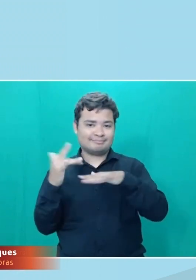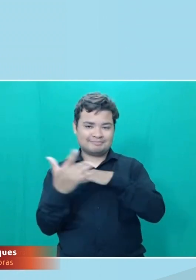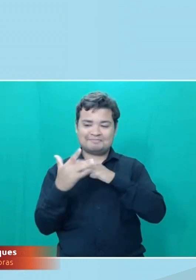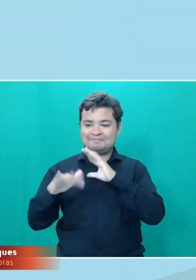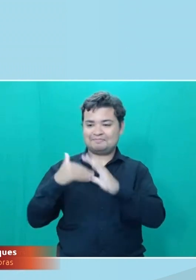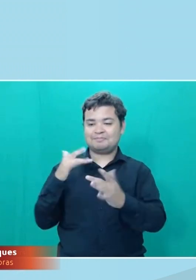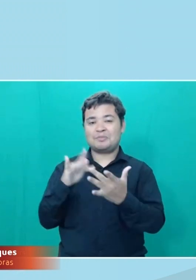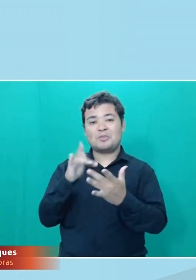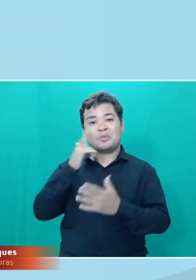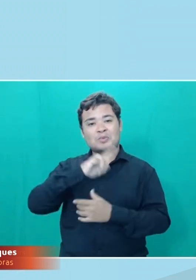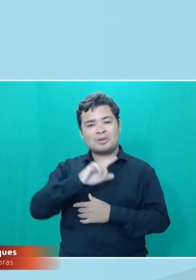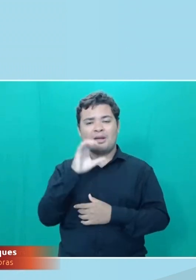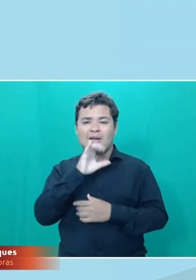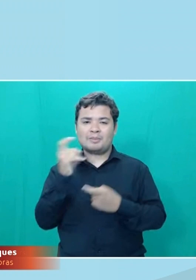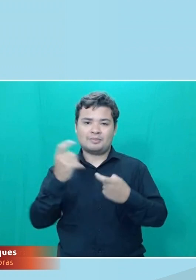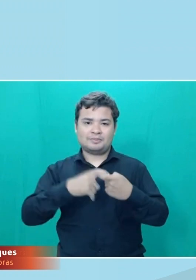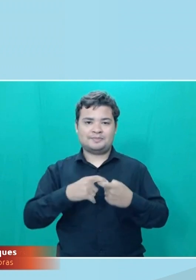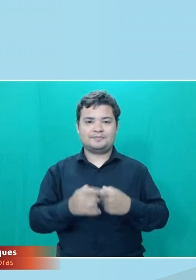Daqui a pouquinho a gente está de volta.